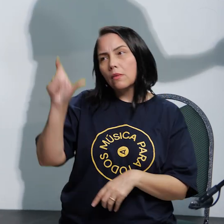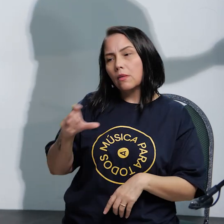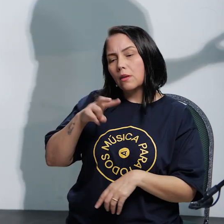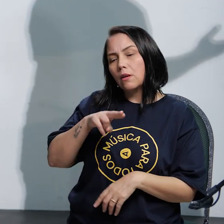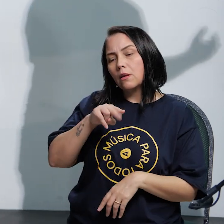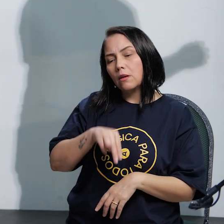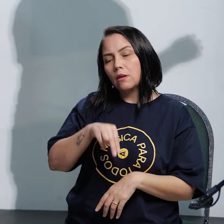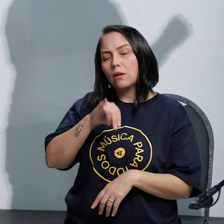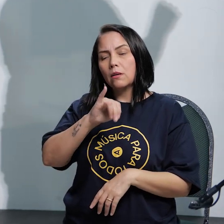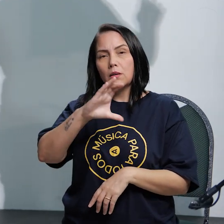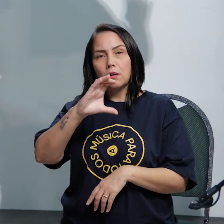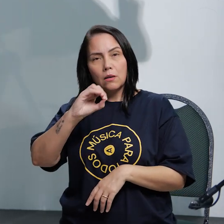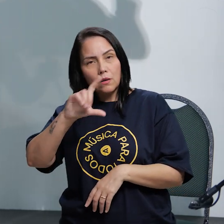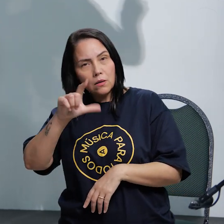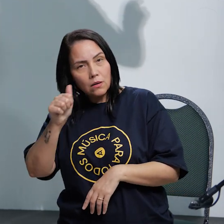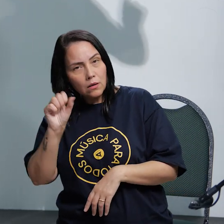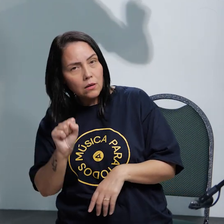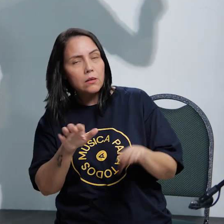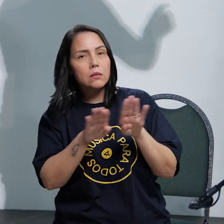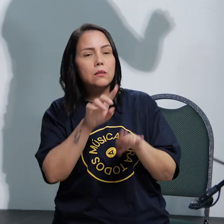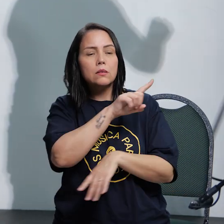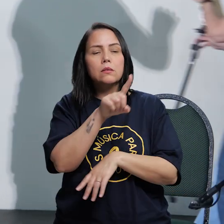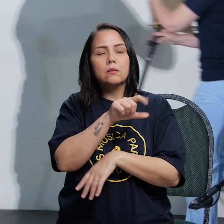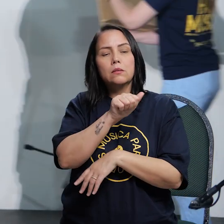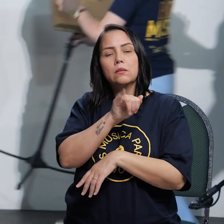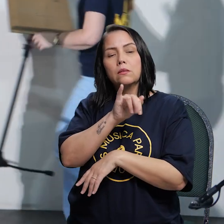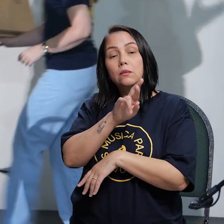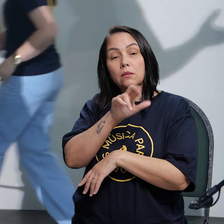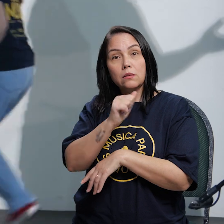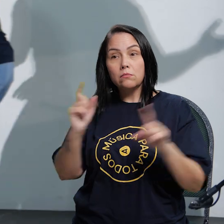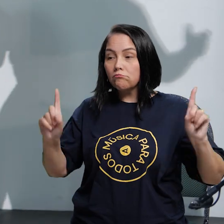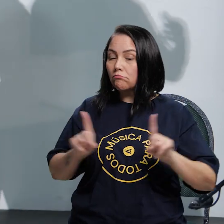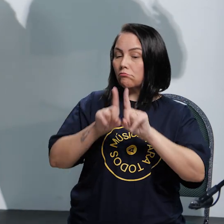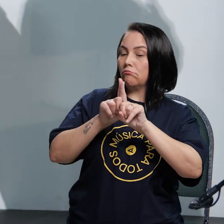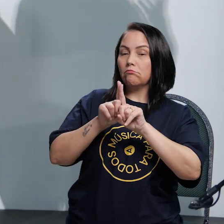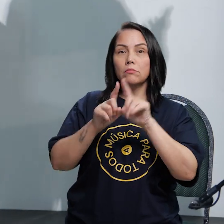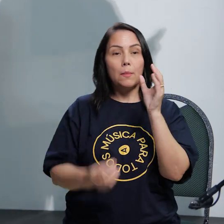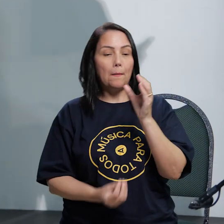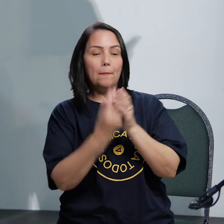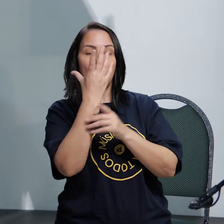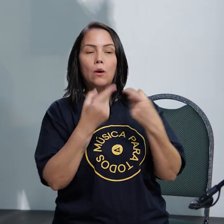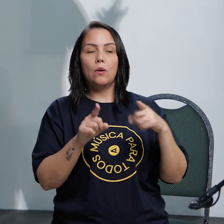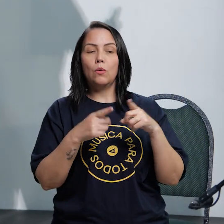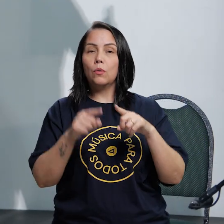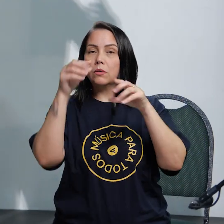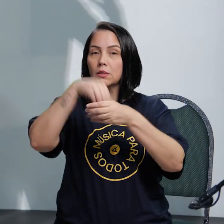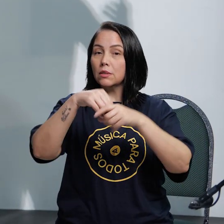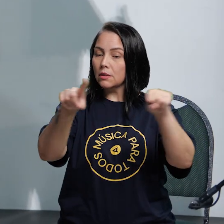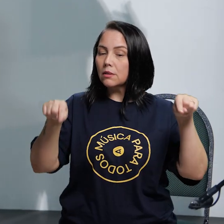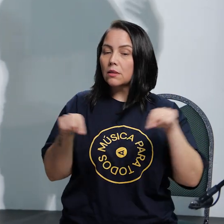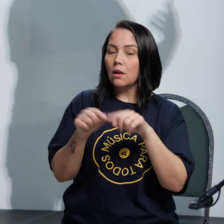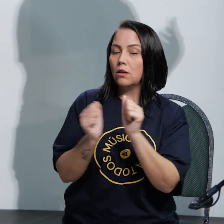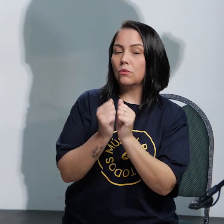aluno Nicolas e a Zaira fazendo um dueto, duas vozes, cada um, né, numa melodia que a gente criou em sala de aula. juntamente